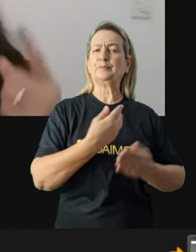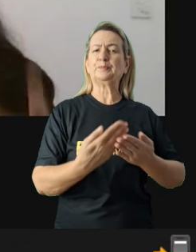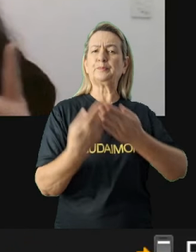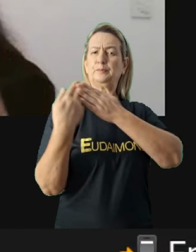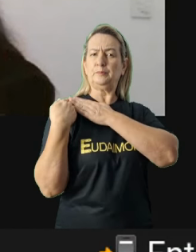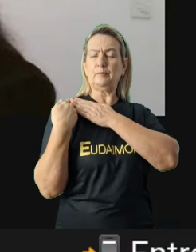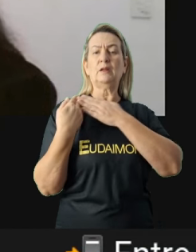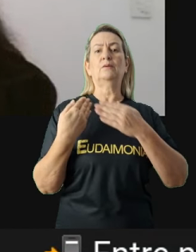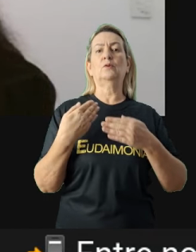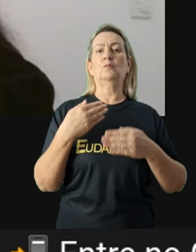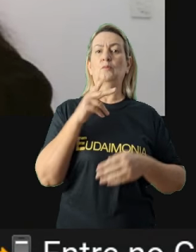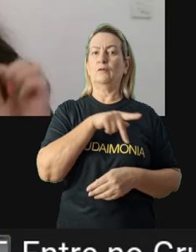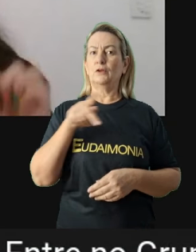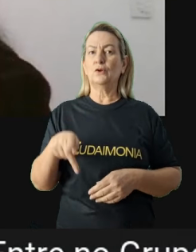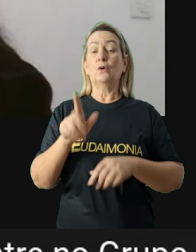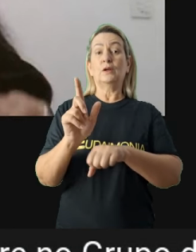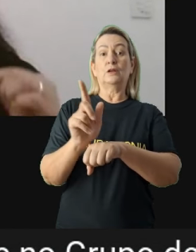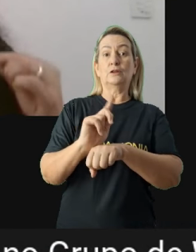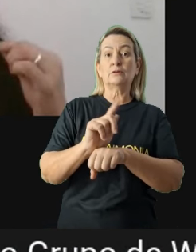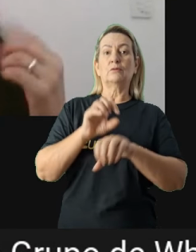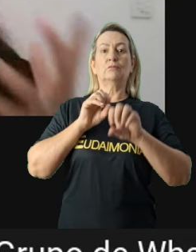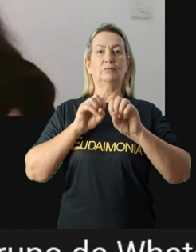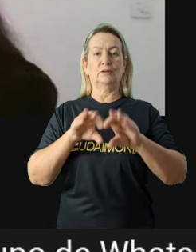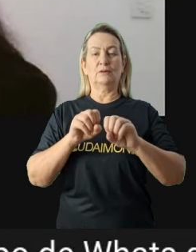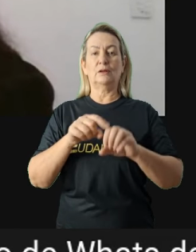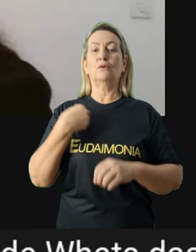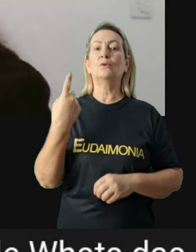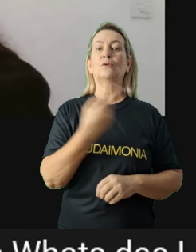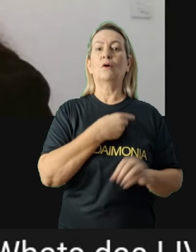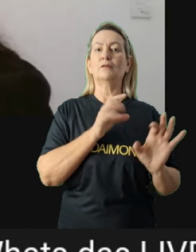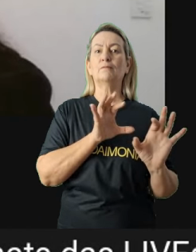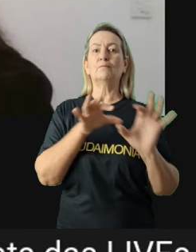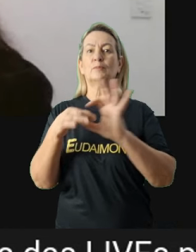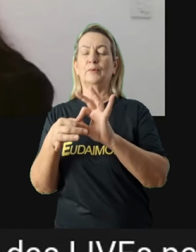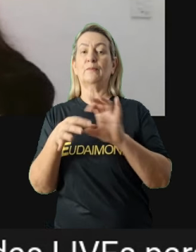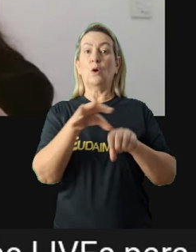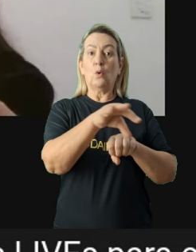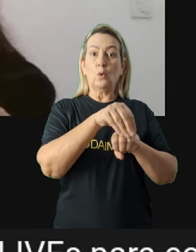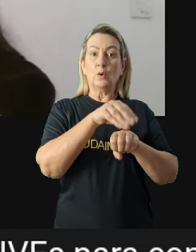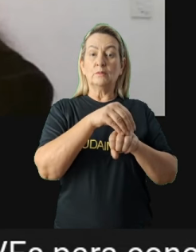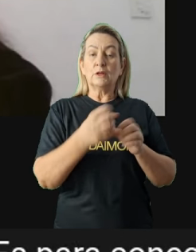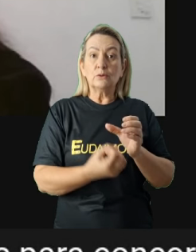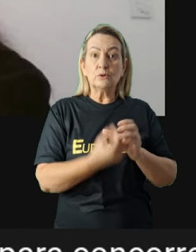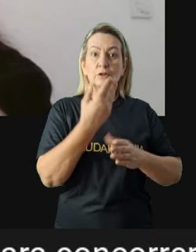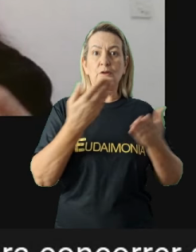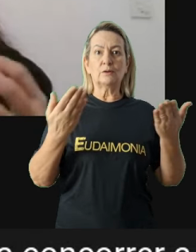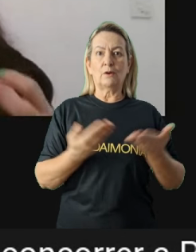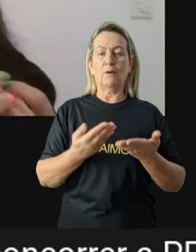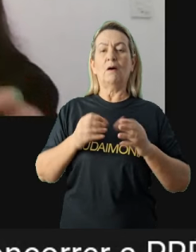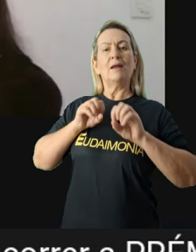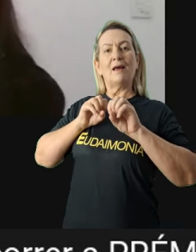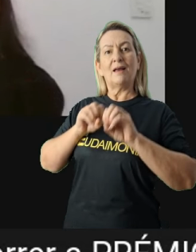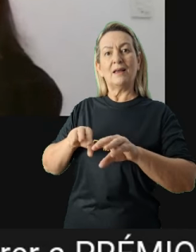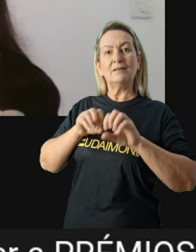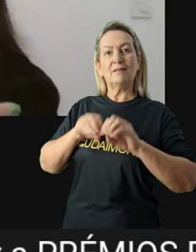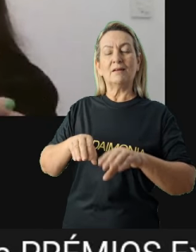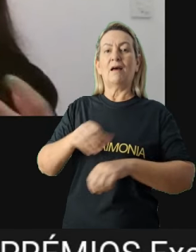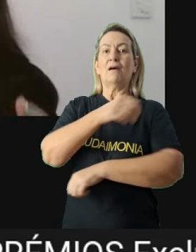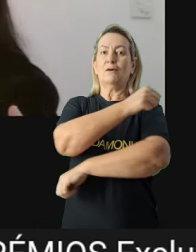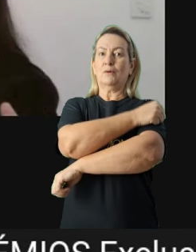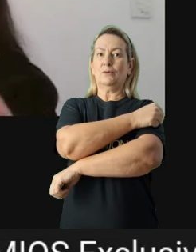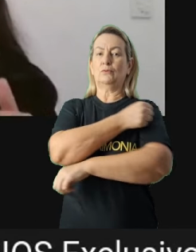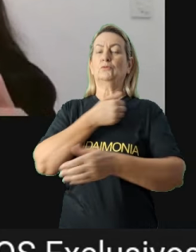e vejo que o nosso papel como professores, como gestores educacionais, é nós sermos a ponte entre esse conhecimento que está